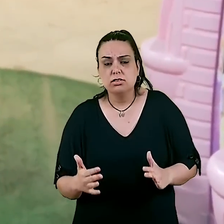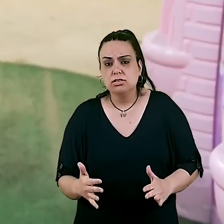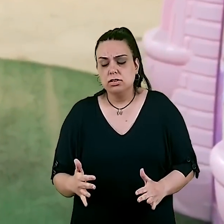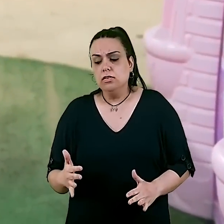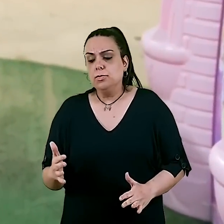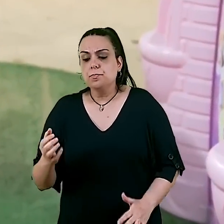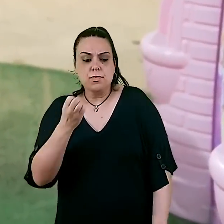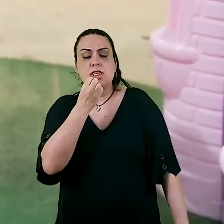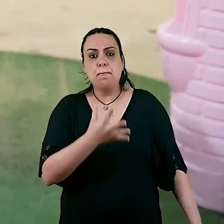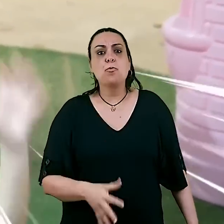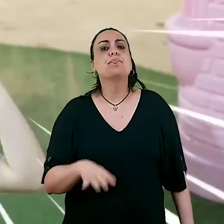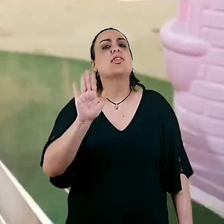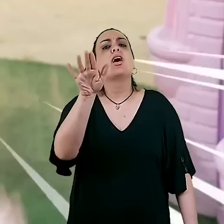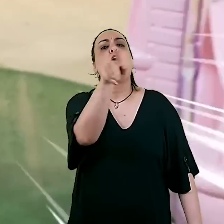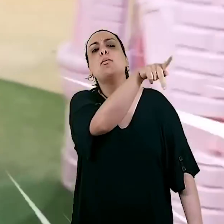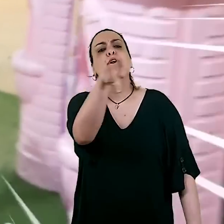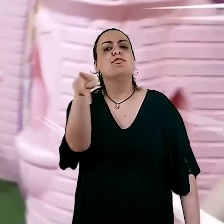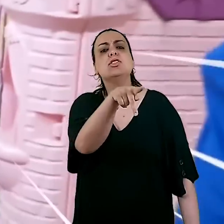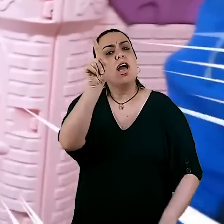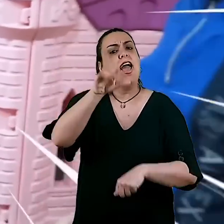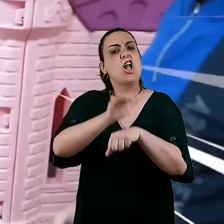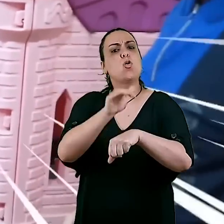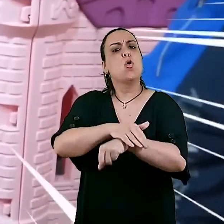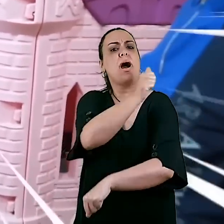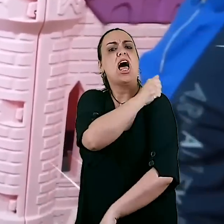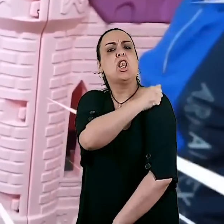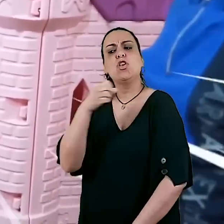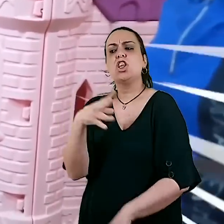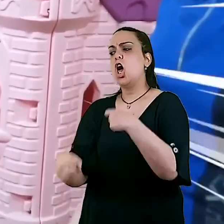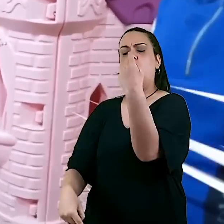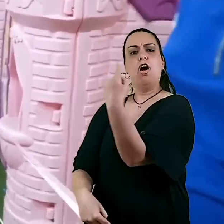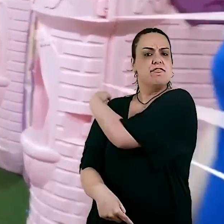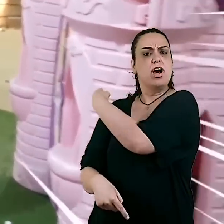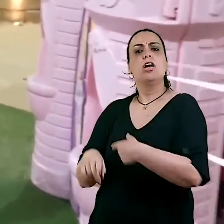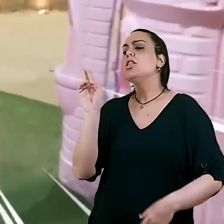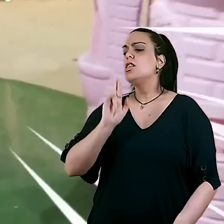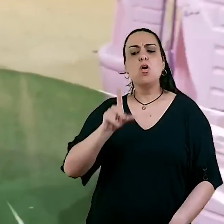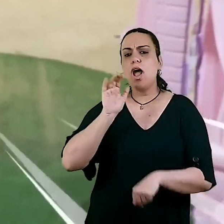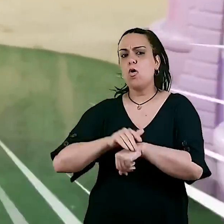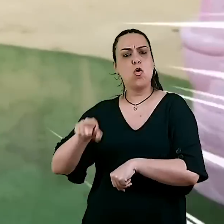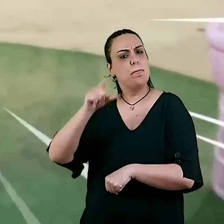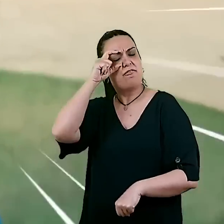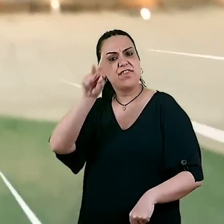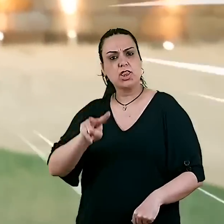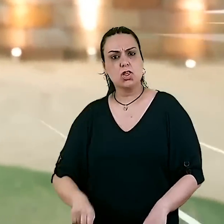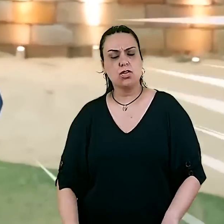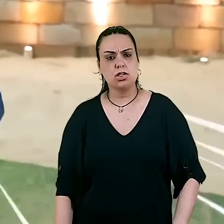Pensa. Tá bom. Professora, foi a aluna nova que fez isso!